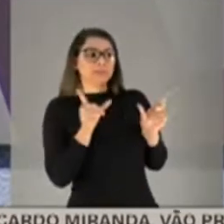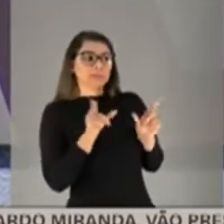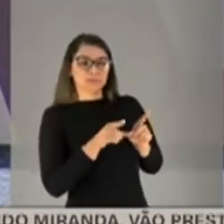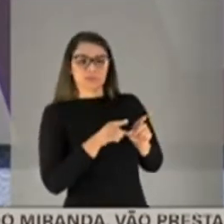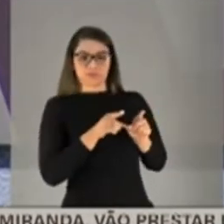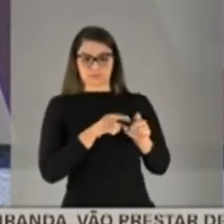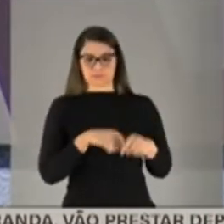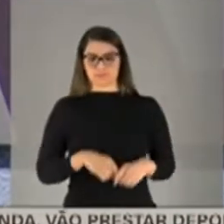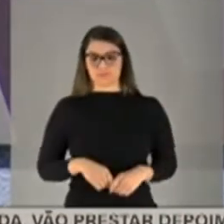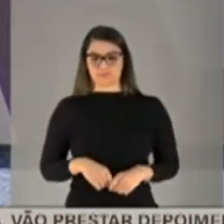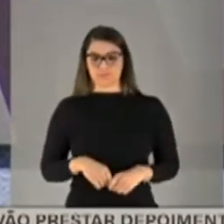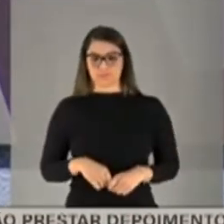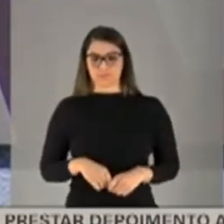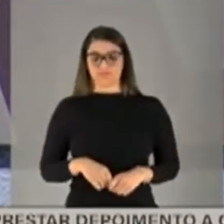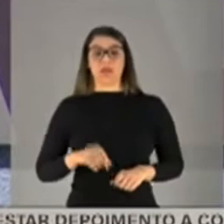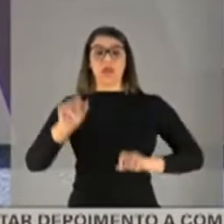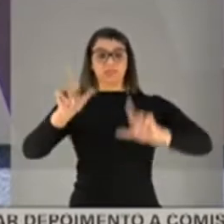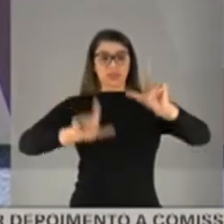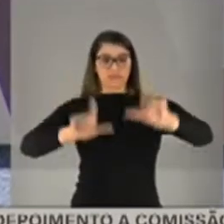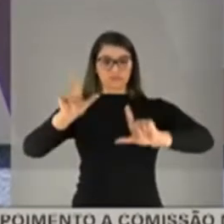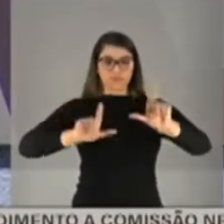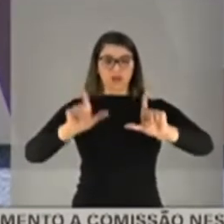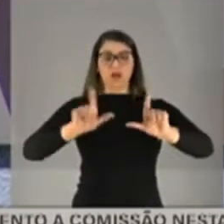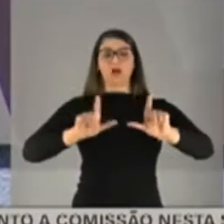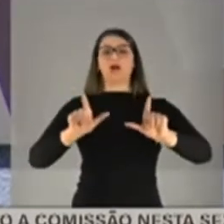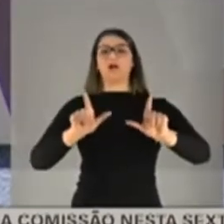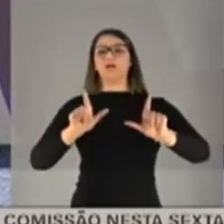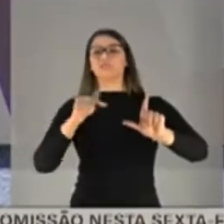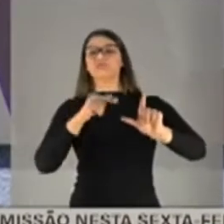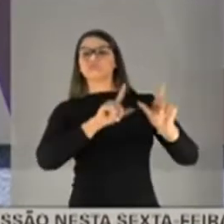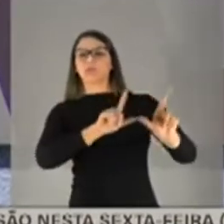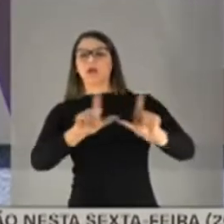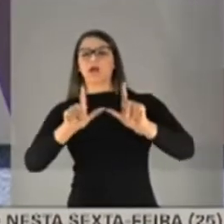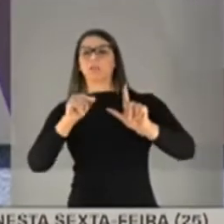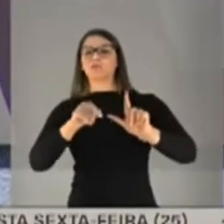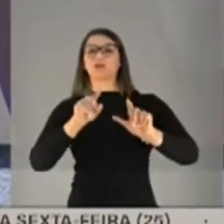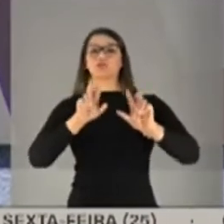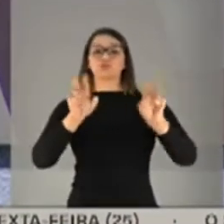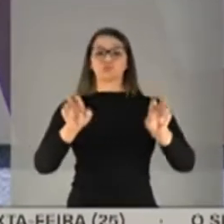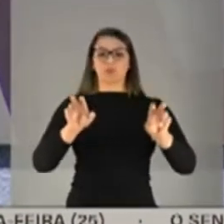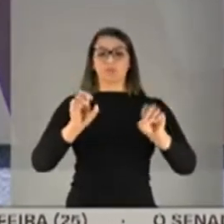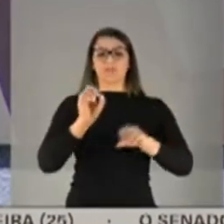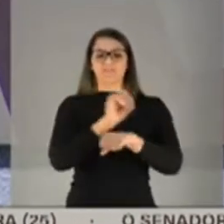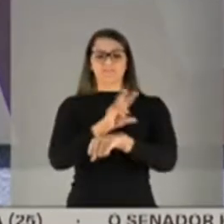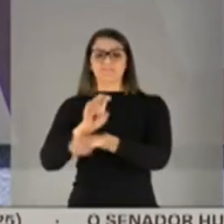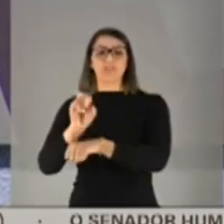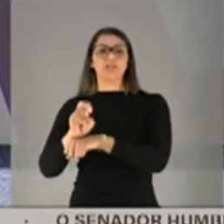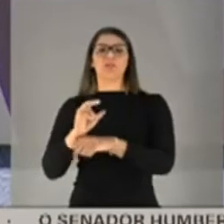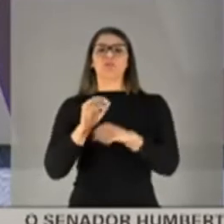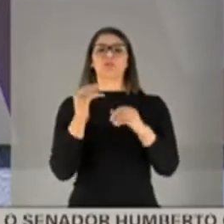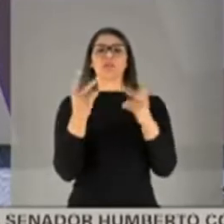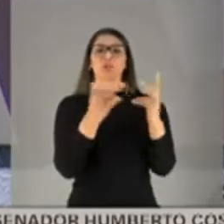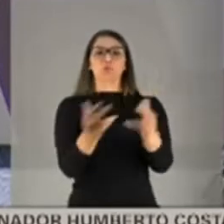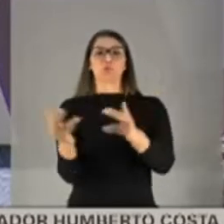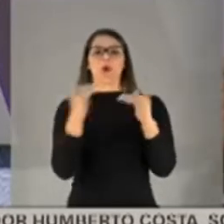porque na mídia, né, houve muitas declarações acerca do vírus democrático, que o vírus estava igual para todo mundo, e é